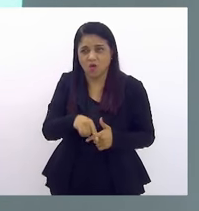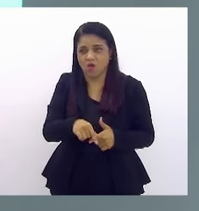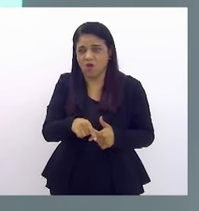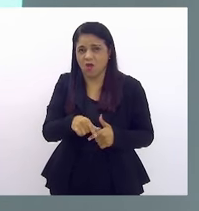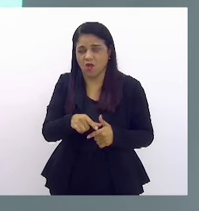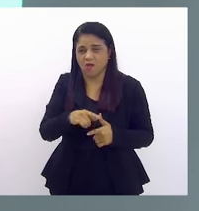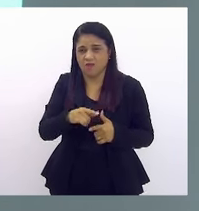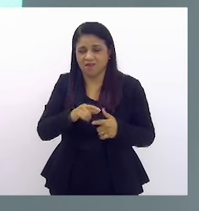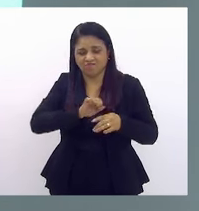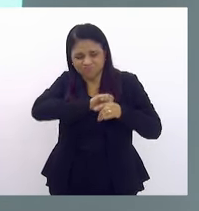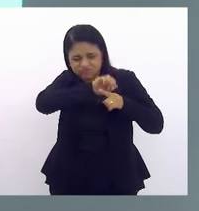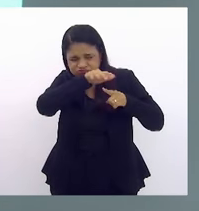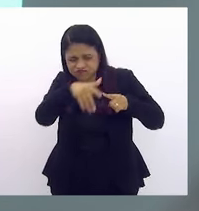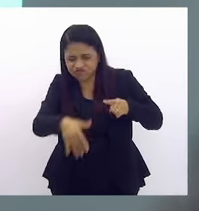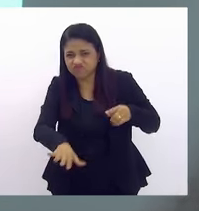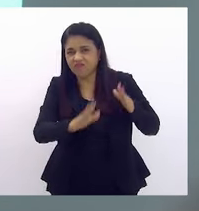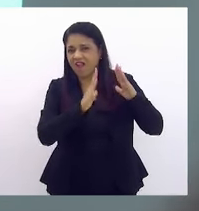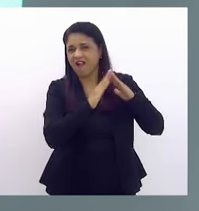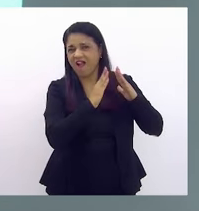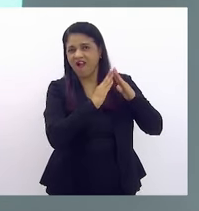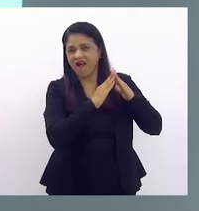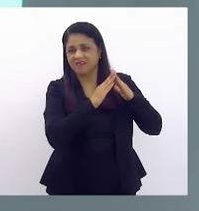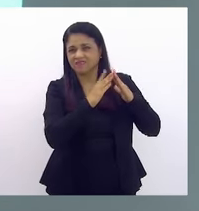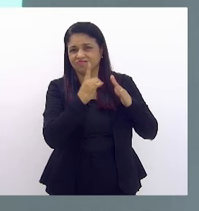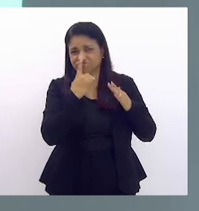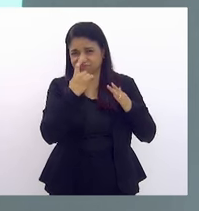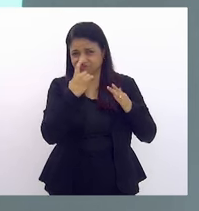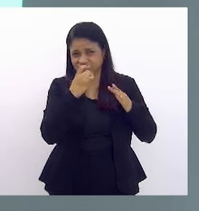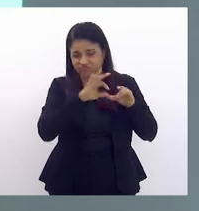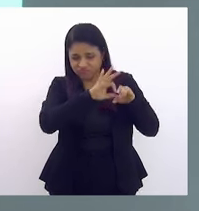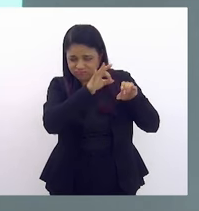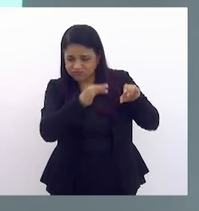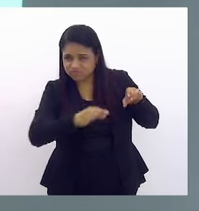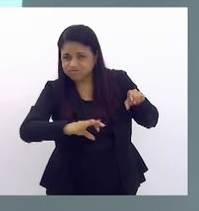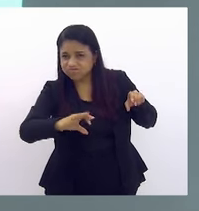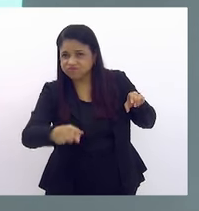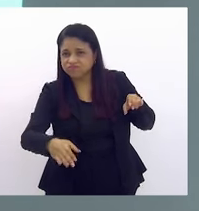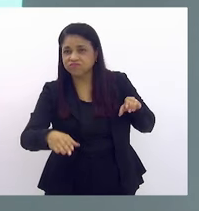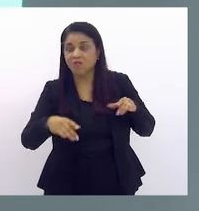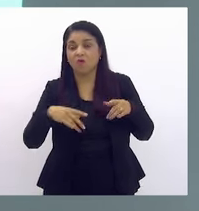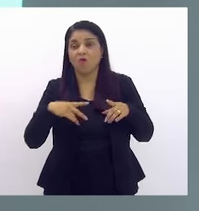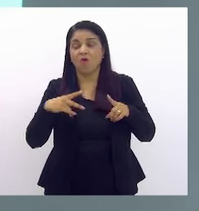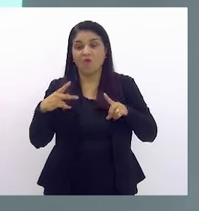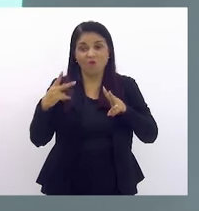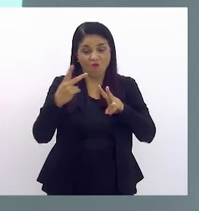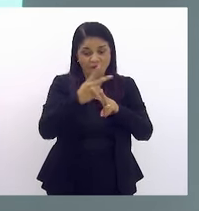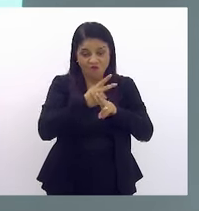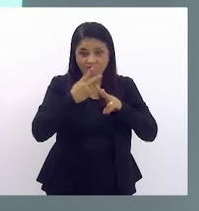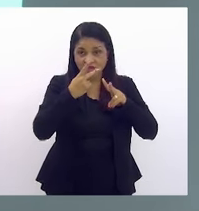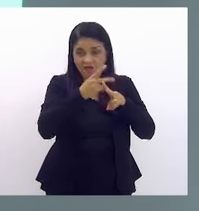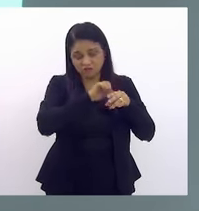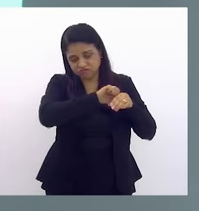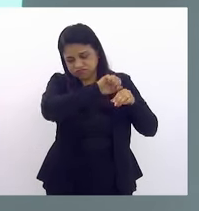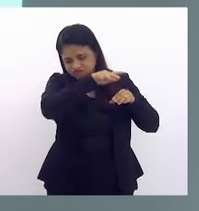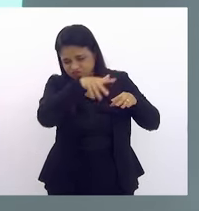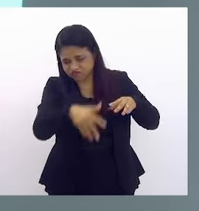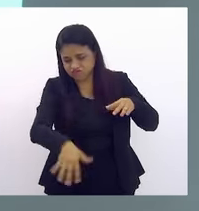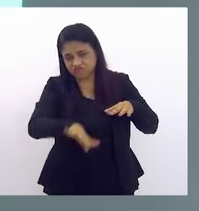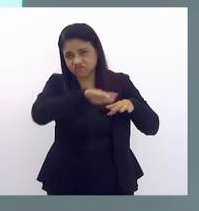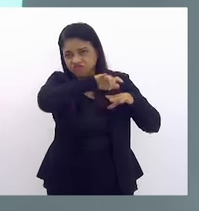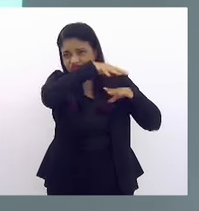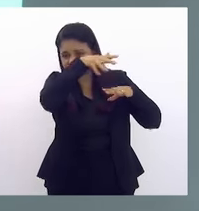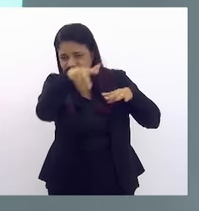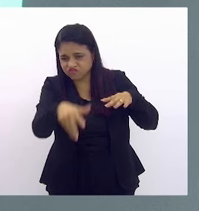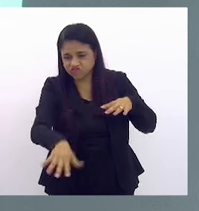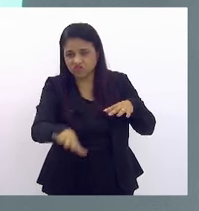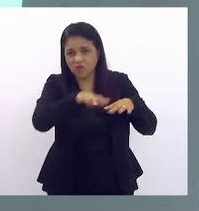doméstico que se tem, porque, quando vem a lestada, que é o vento do leste, vindo de lá, né, da Lagoa da Barra para